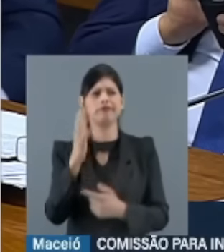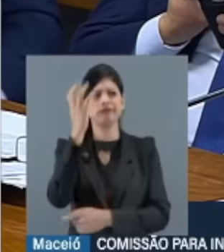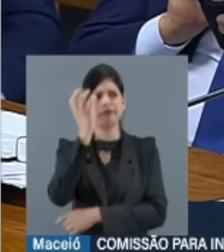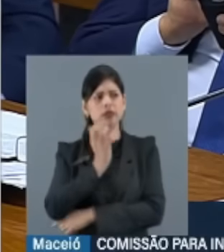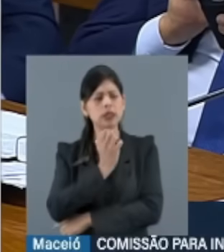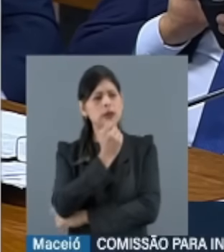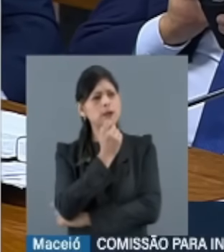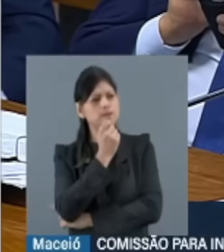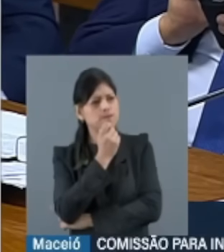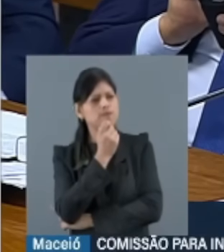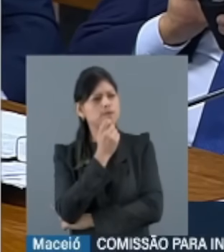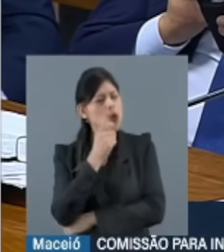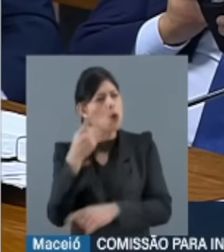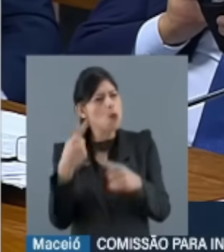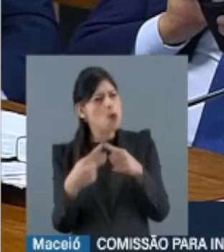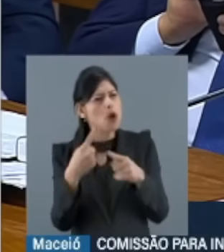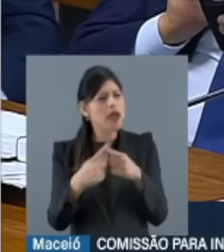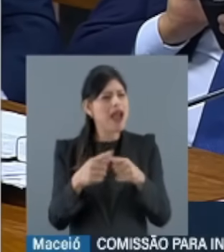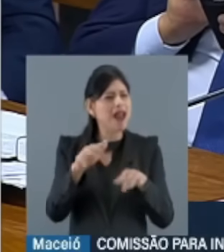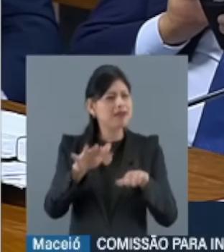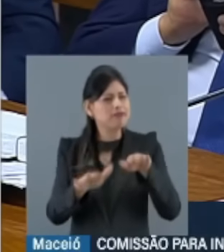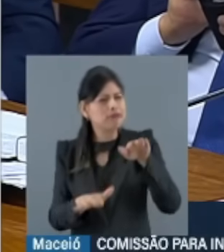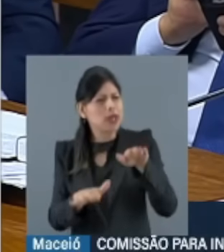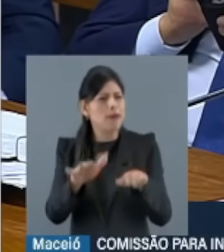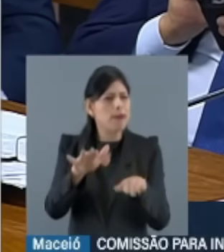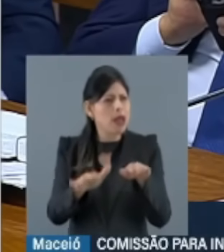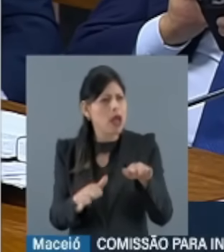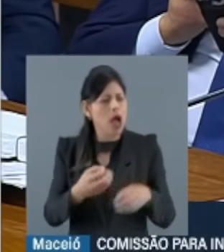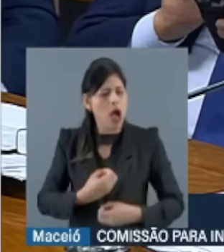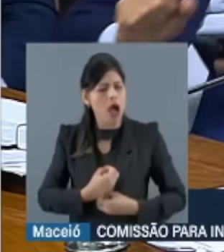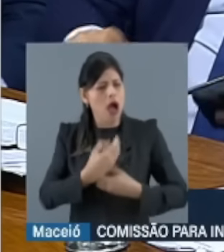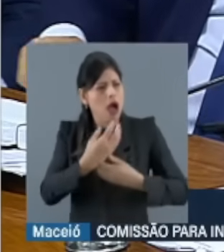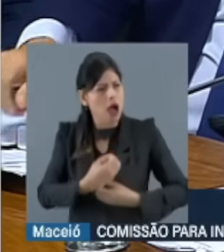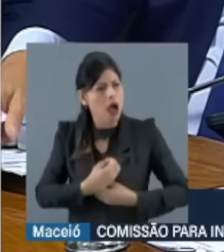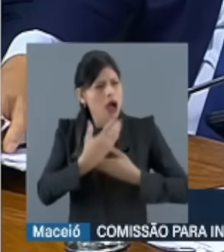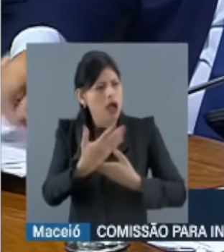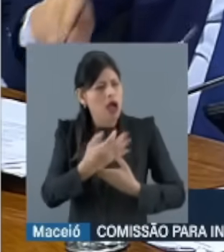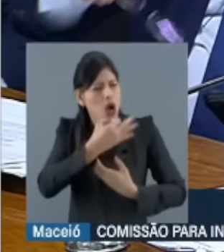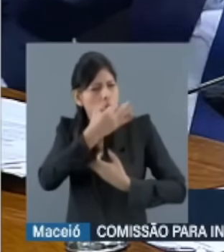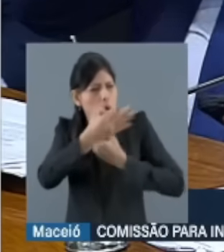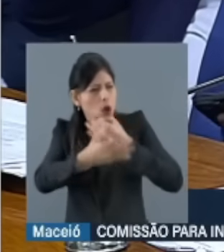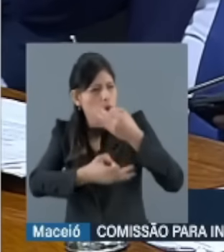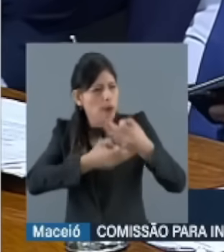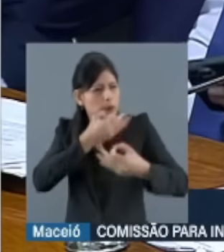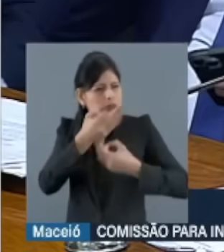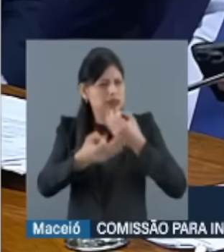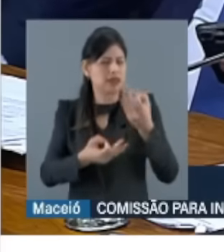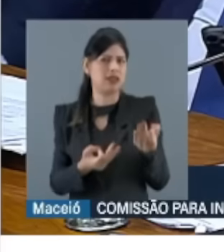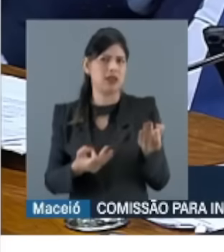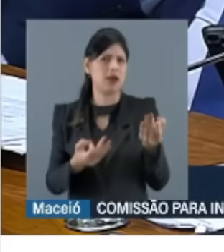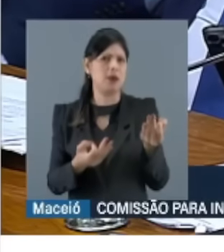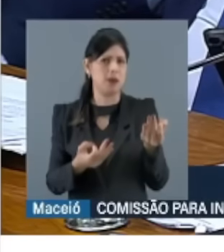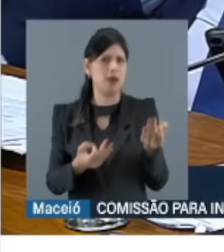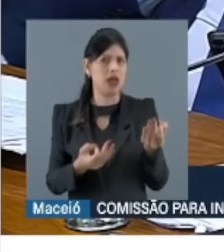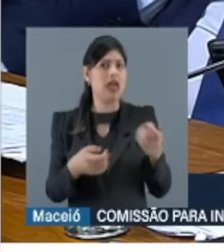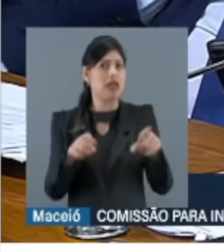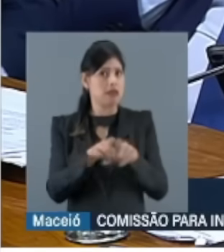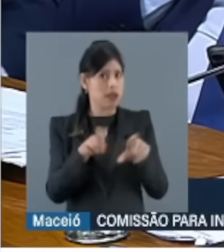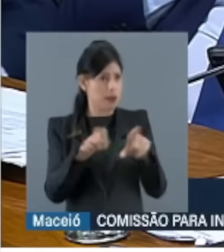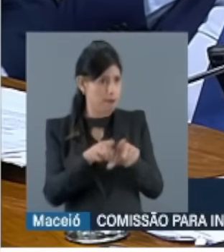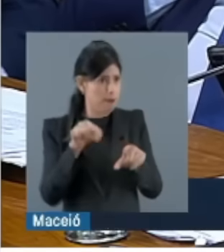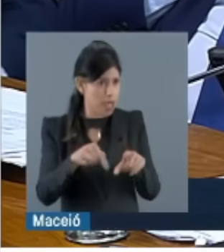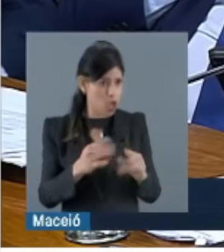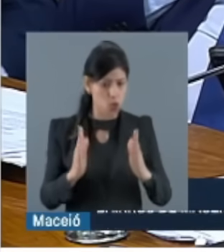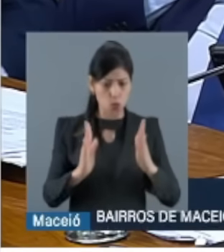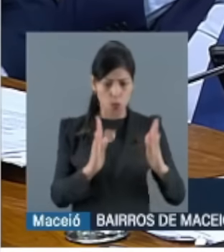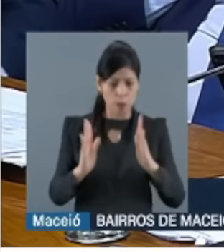que a relativização do da liberdade de opinião até da da da da prerrogativa do do